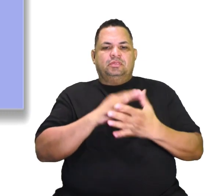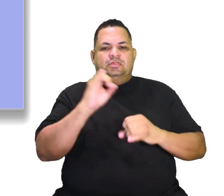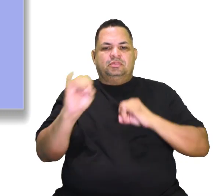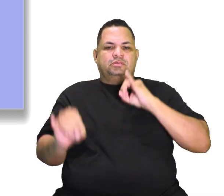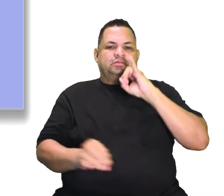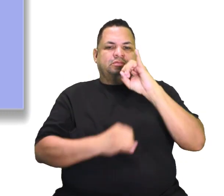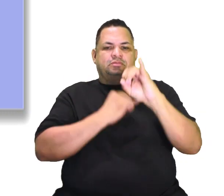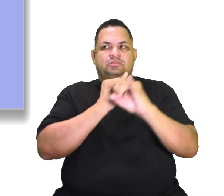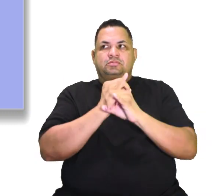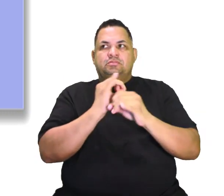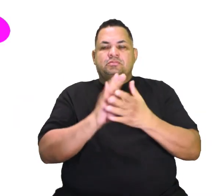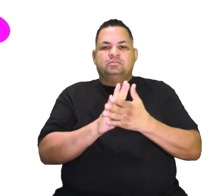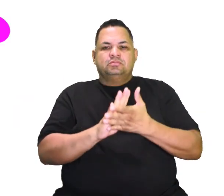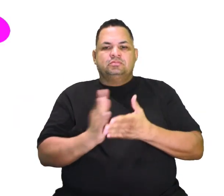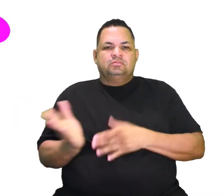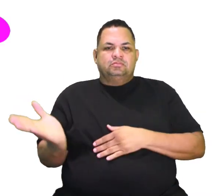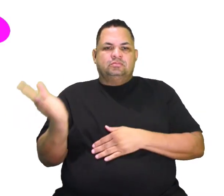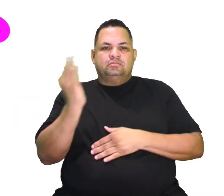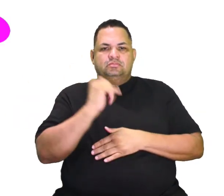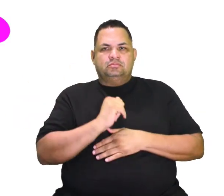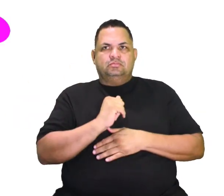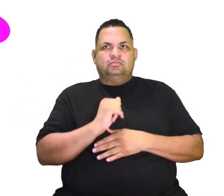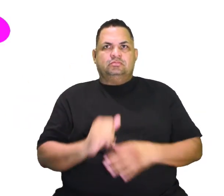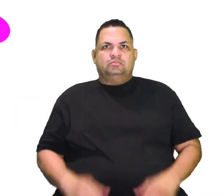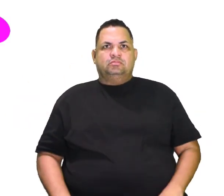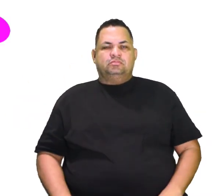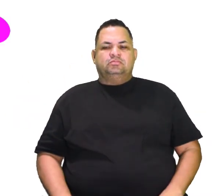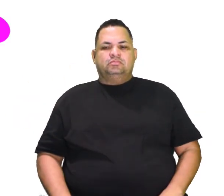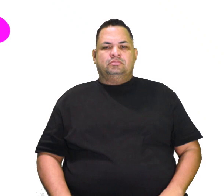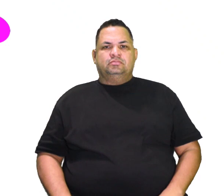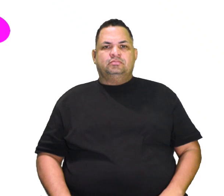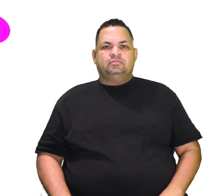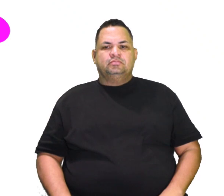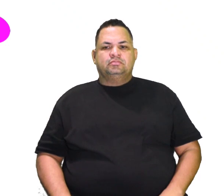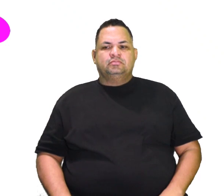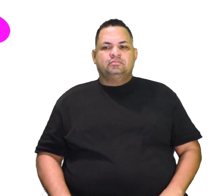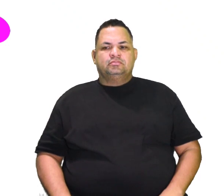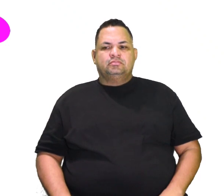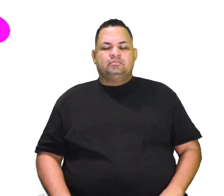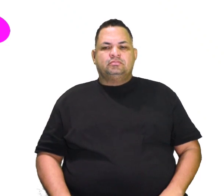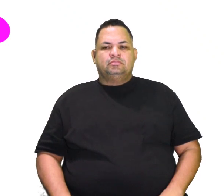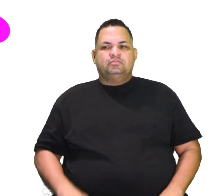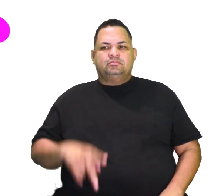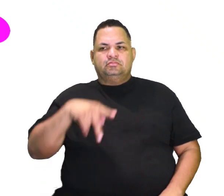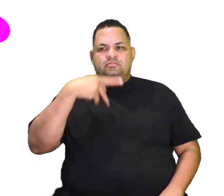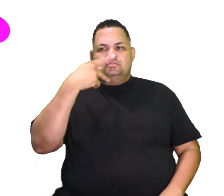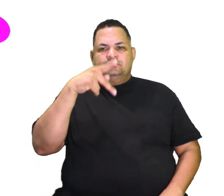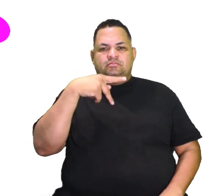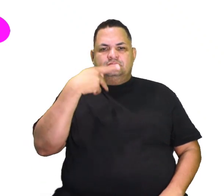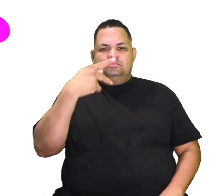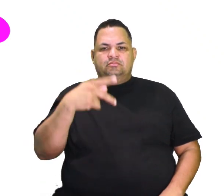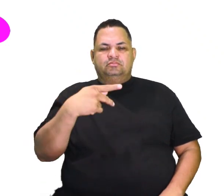certo? Então, vamos lá, vamos seguir. Mas iniciamos falando sobre